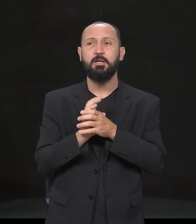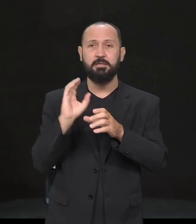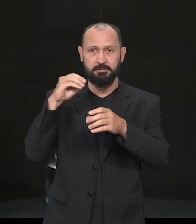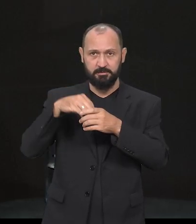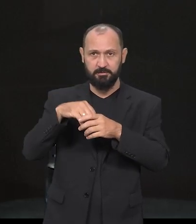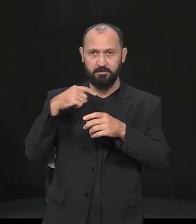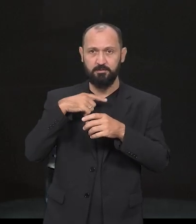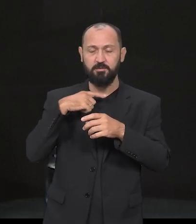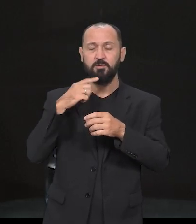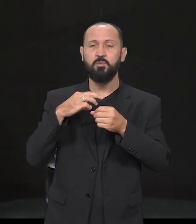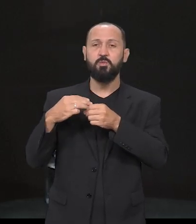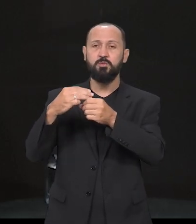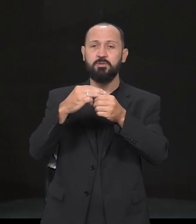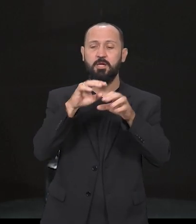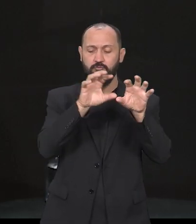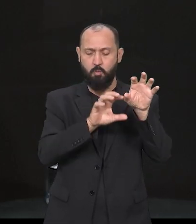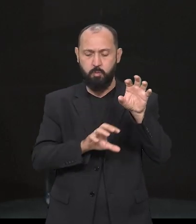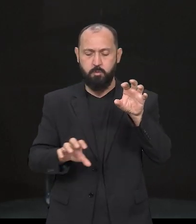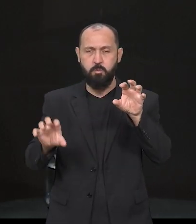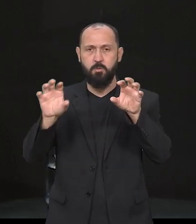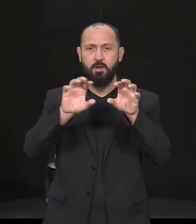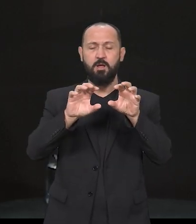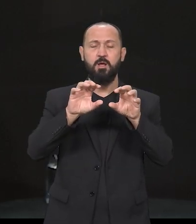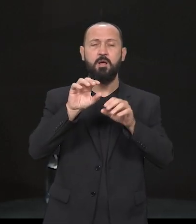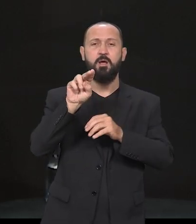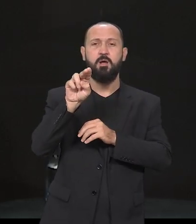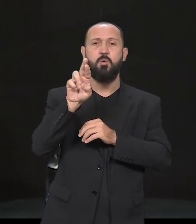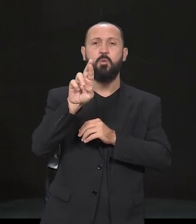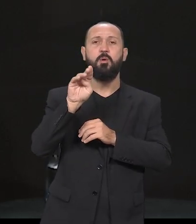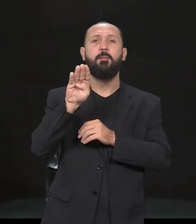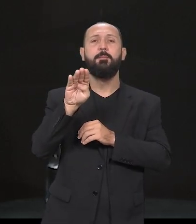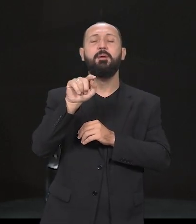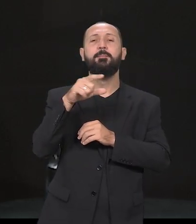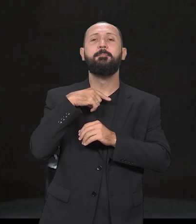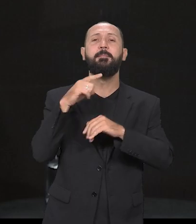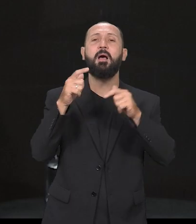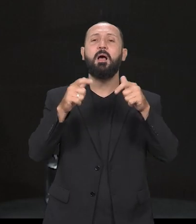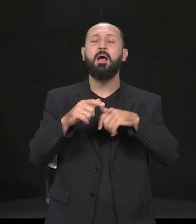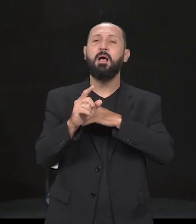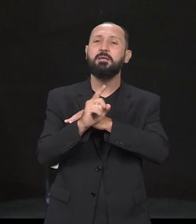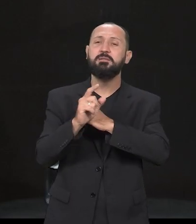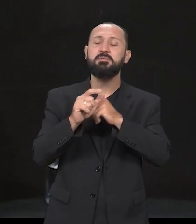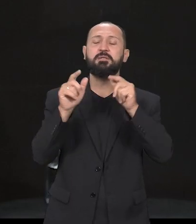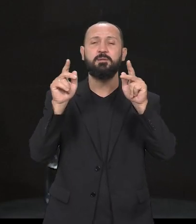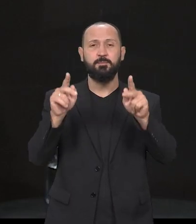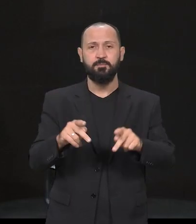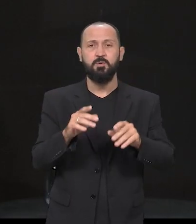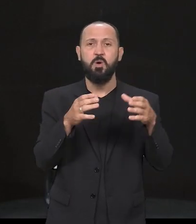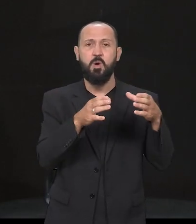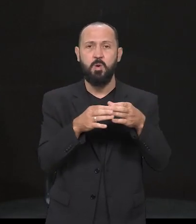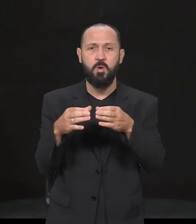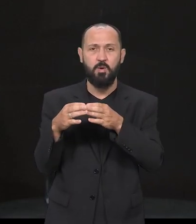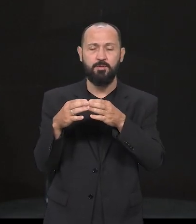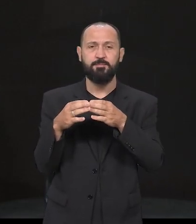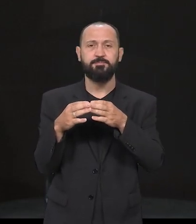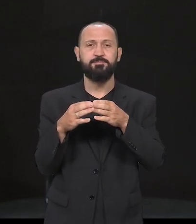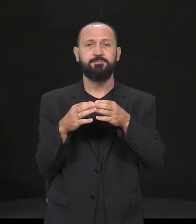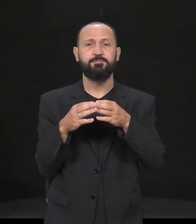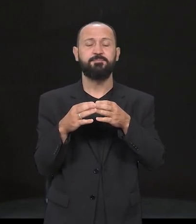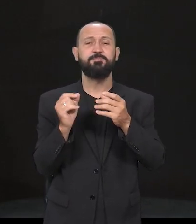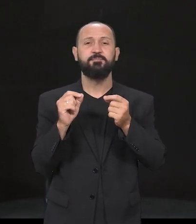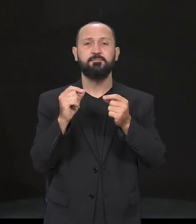interior do estado, nós temos diversas regionais, as URPs, para atender aquela população, grupos,